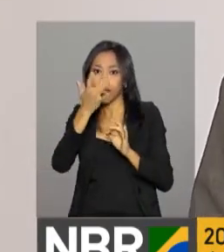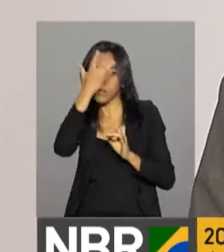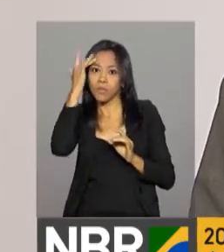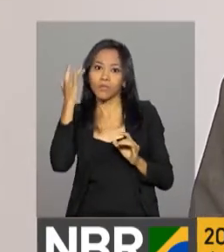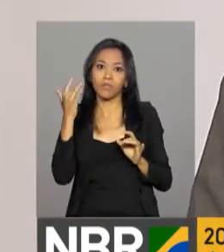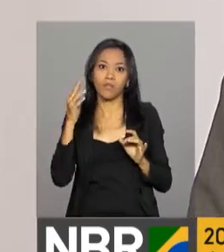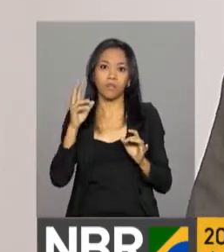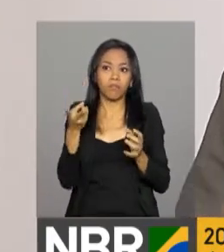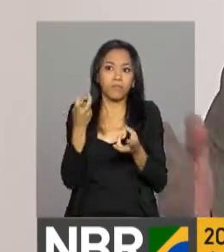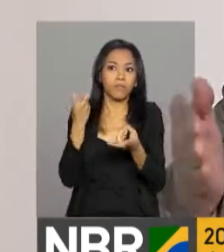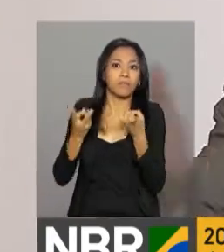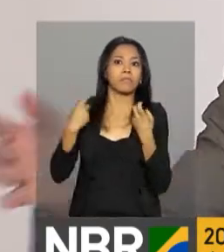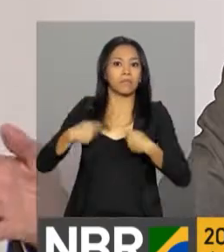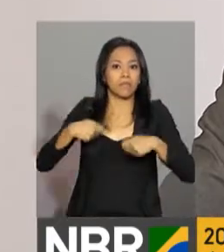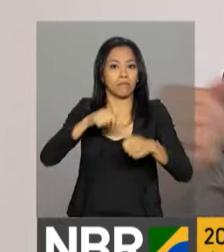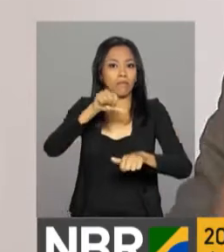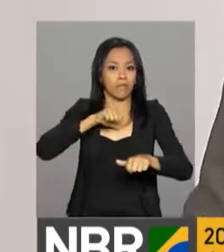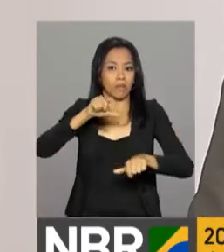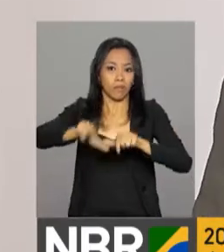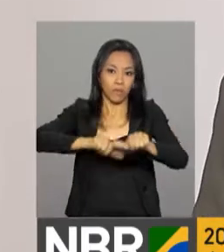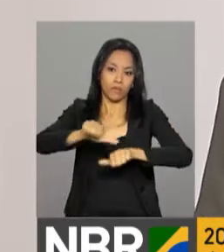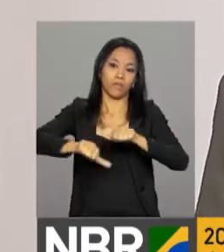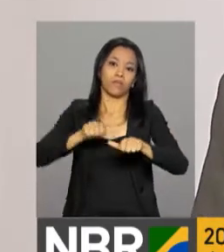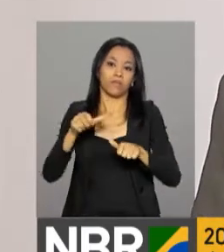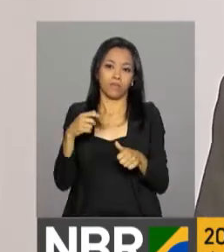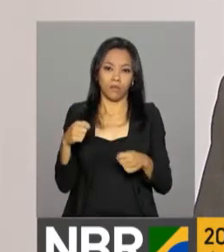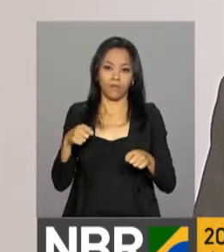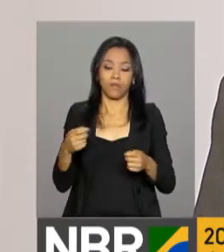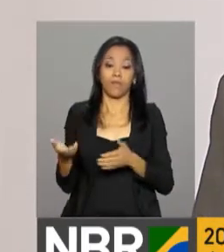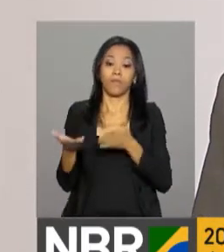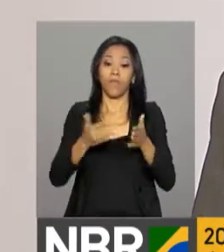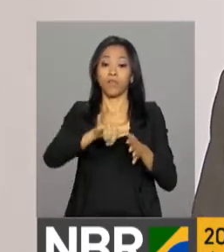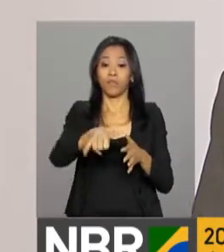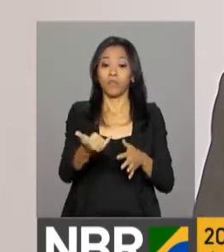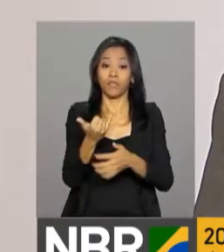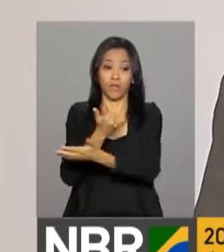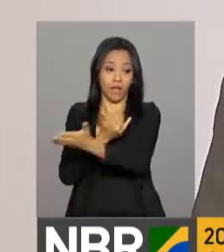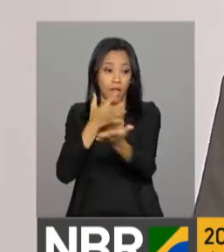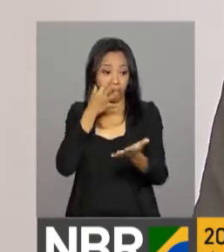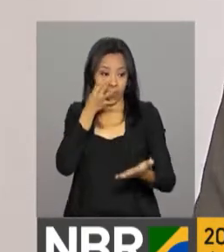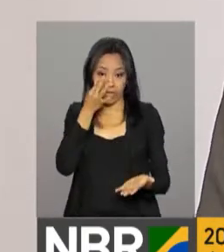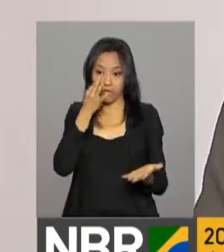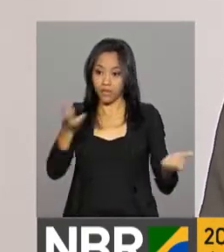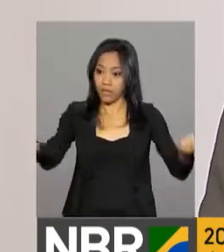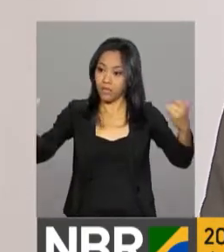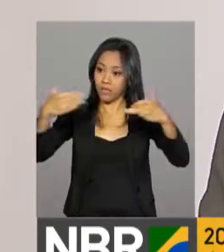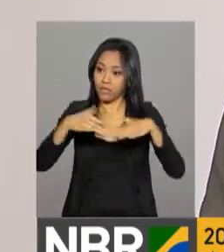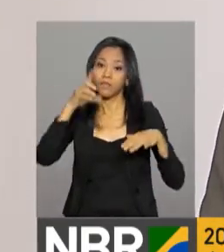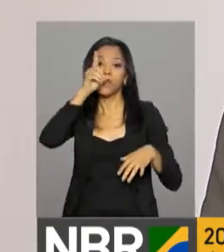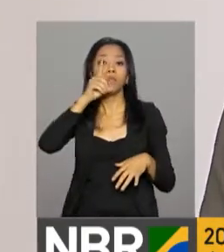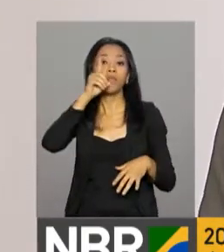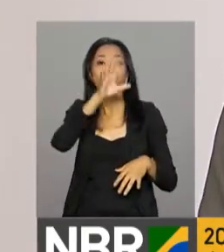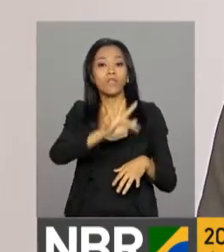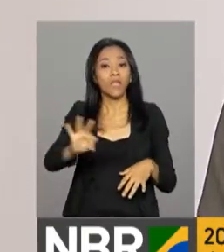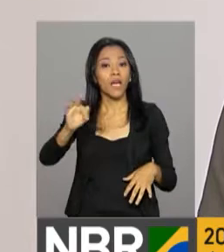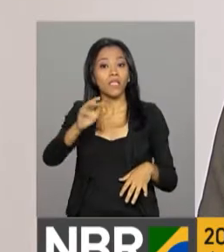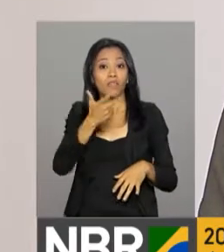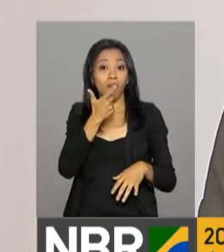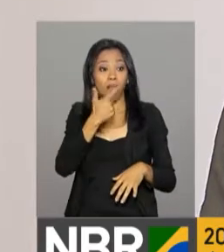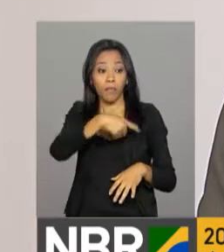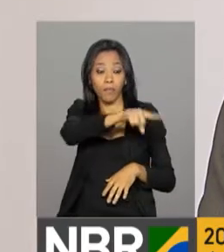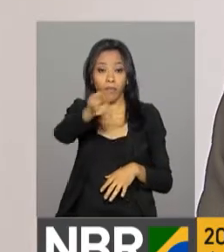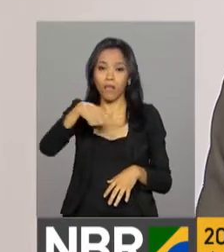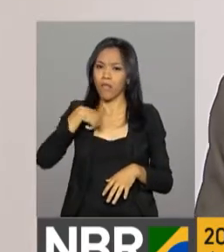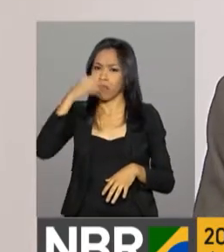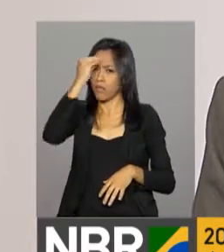reforma da previdência o jogador quer aproveitar a presença dos deputados federais para dizer que nós jamais vamos desistir da previdência e não